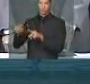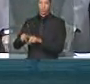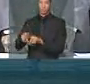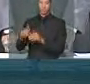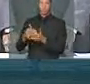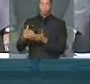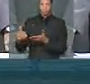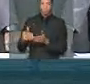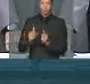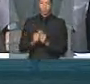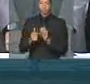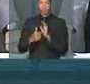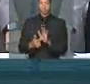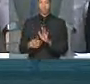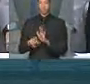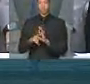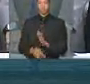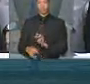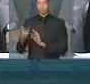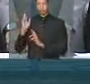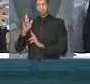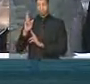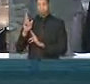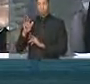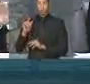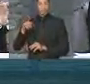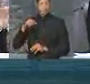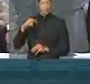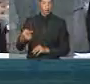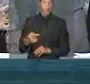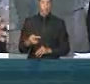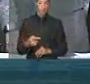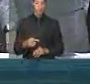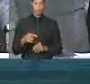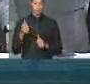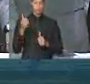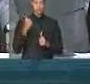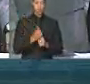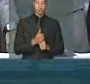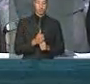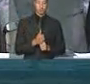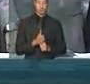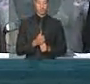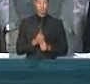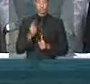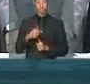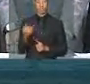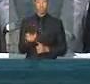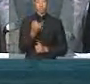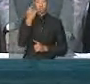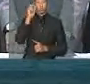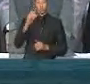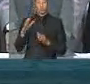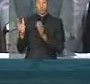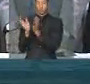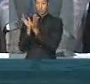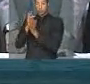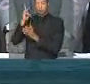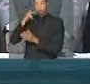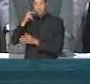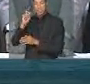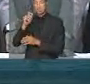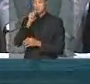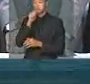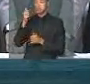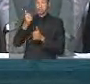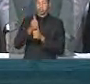começa com a indicação do próprio líder depois eles substituem é fundamental que os partidos que não